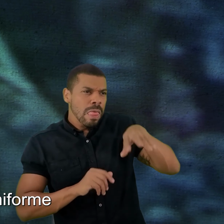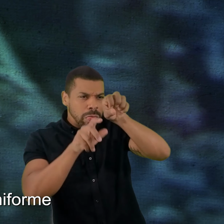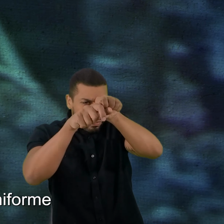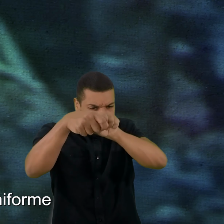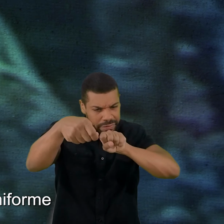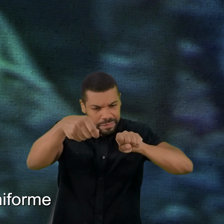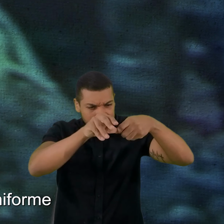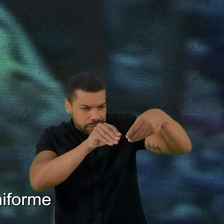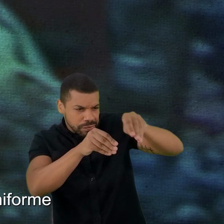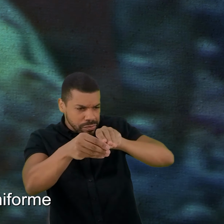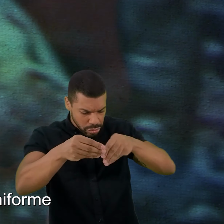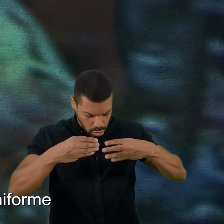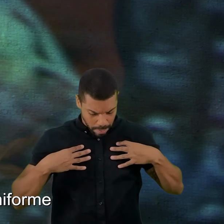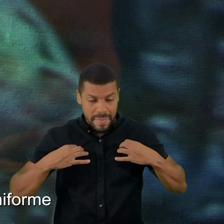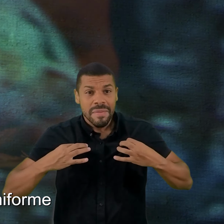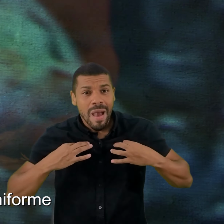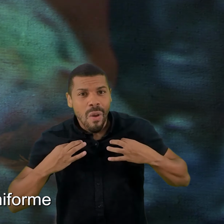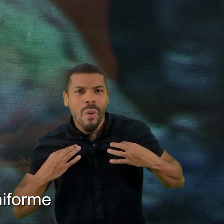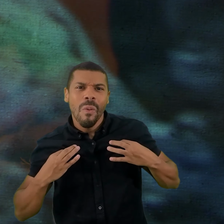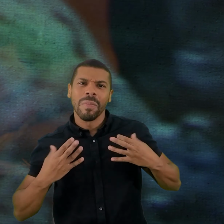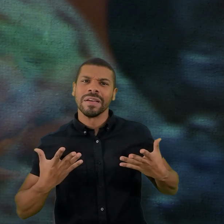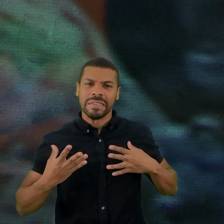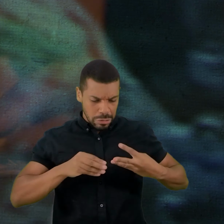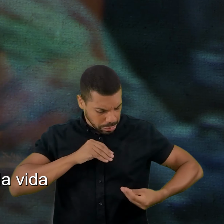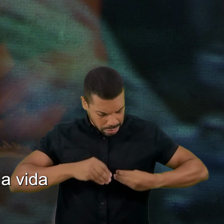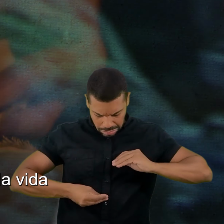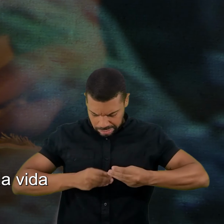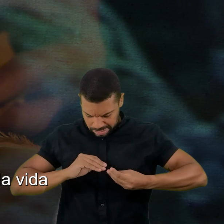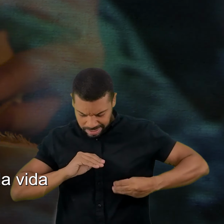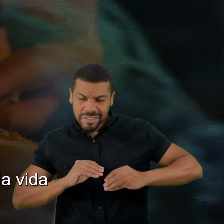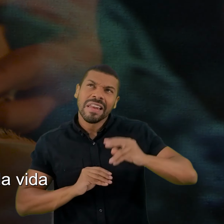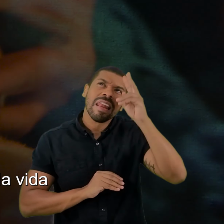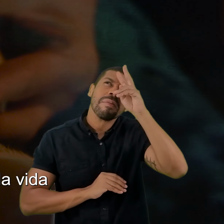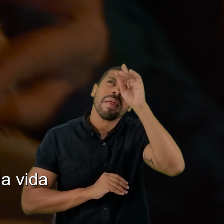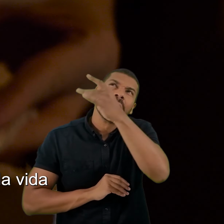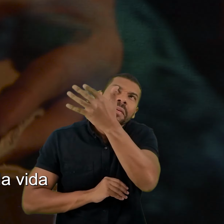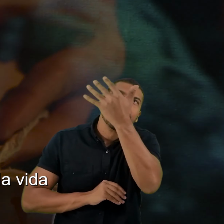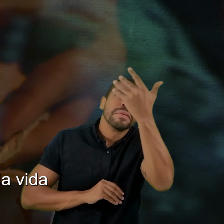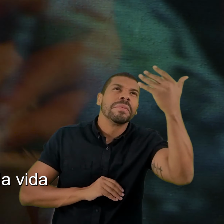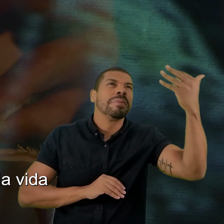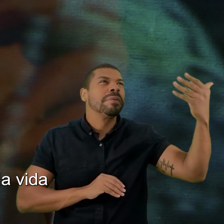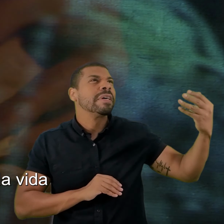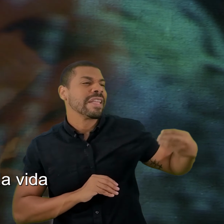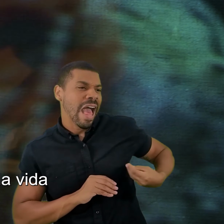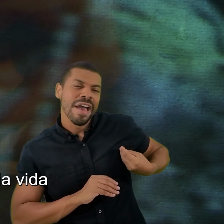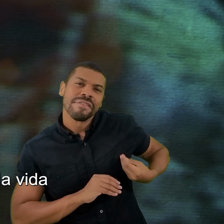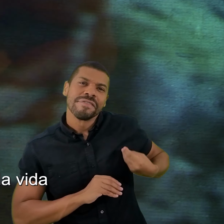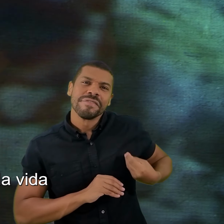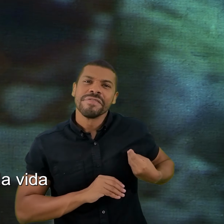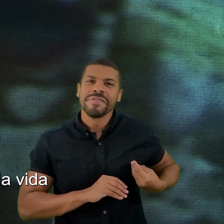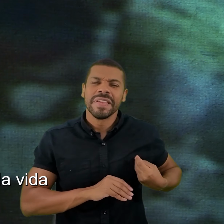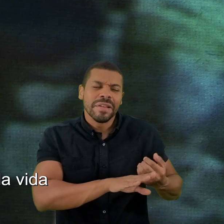Bispo desfiava o tecido do próprio uniforme e bordava cenas que ele lembrava